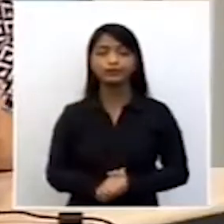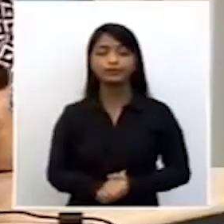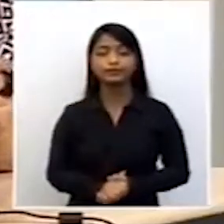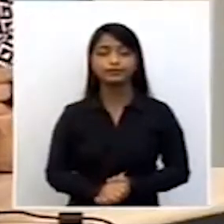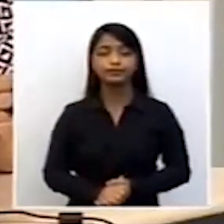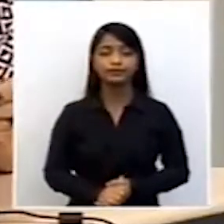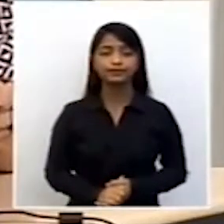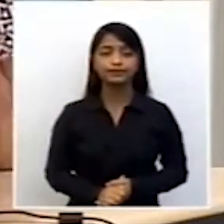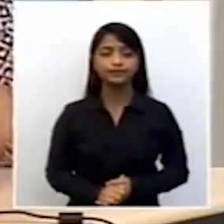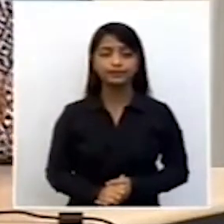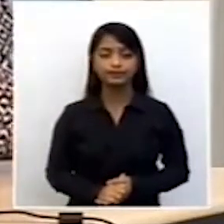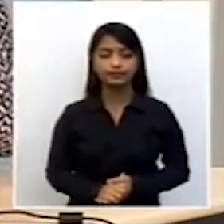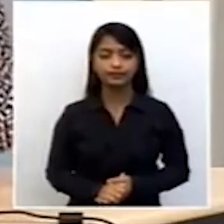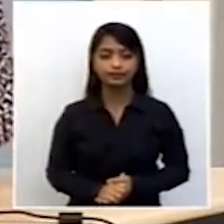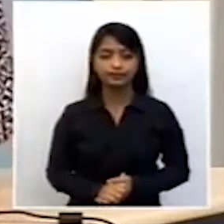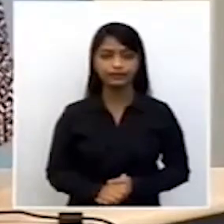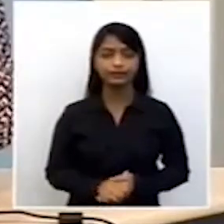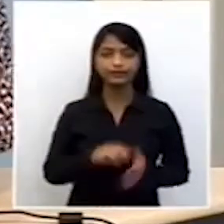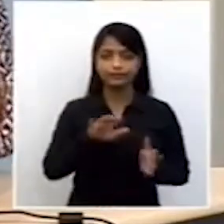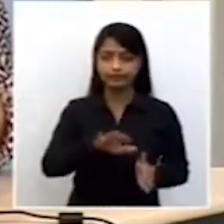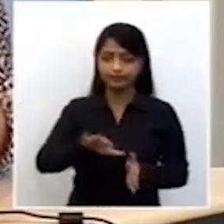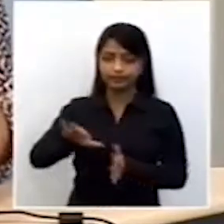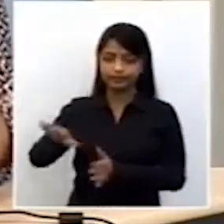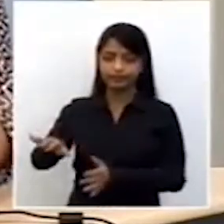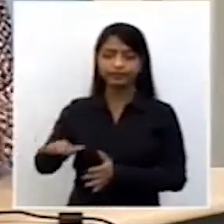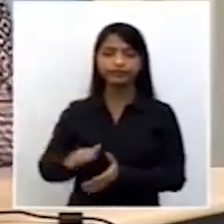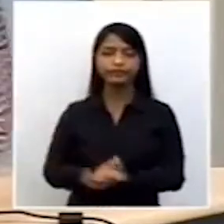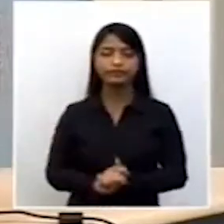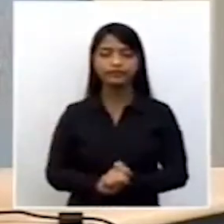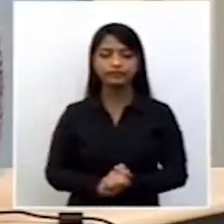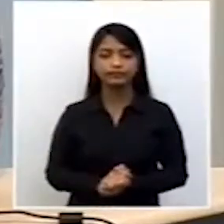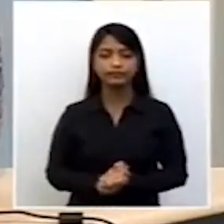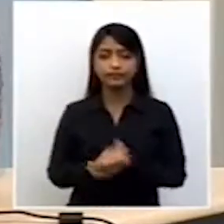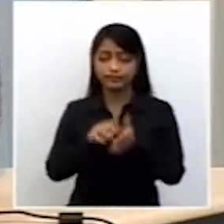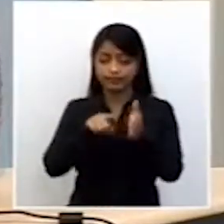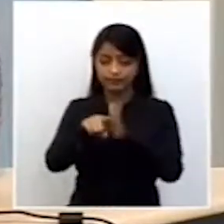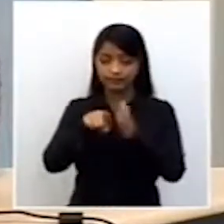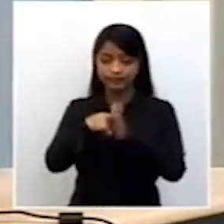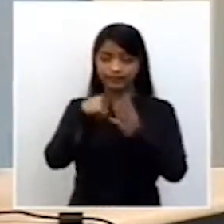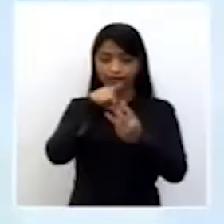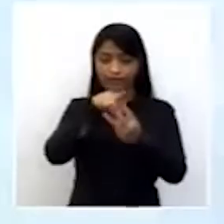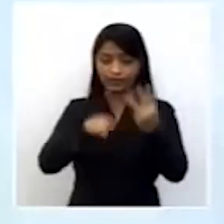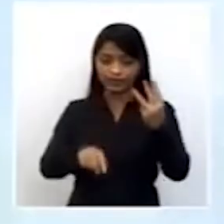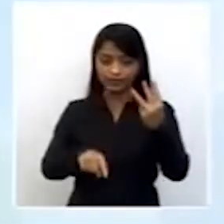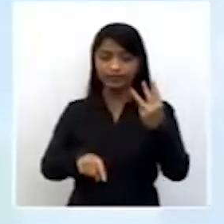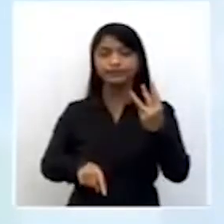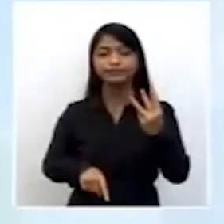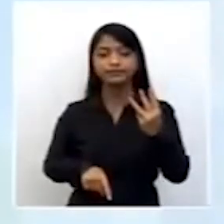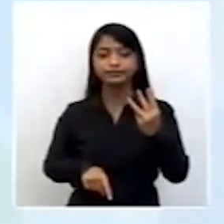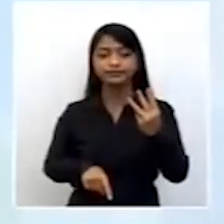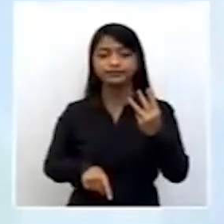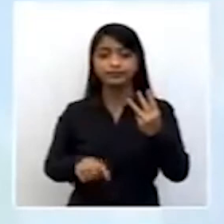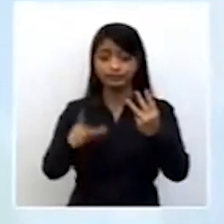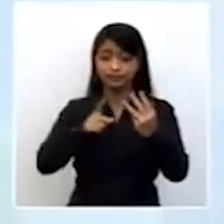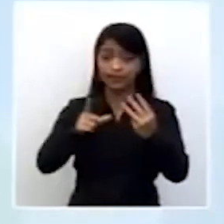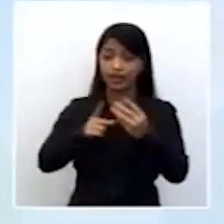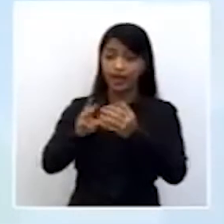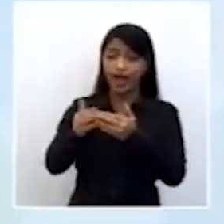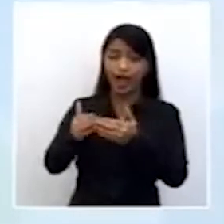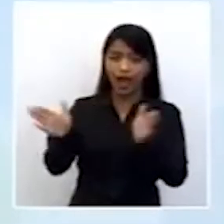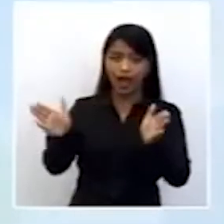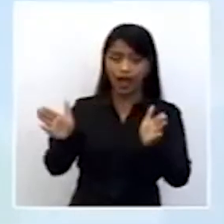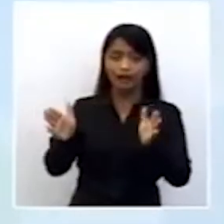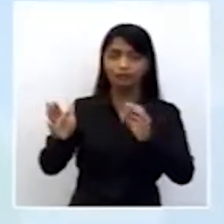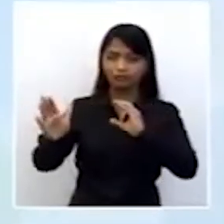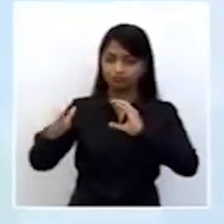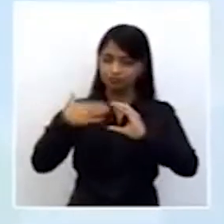Passando agora para uma questão... Aliás, são 3 questõezinhas. Nós vamos deixar aberto o